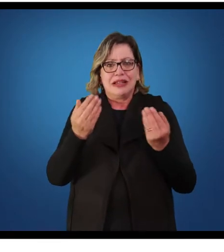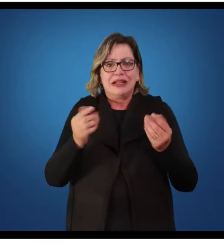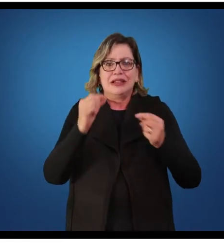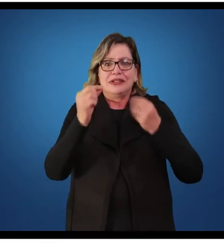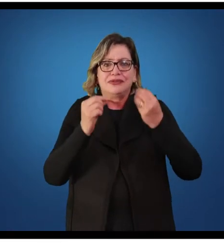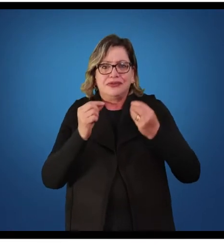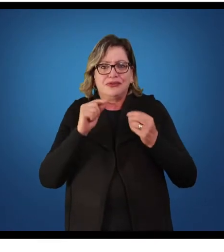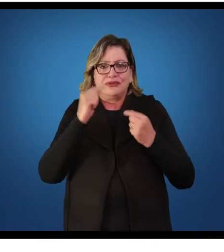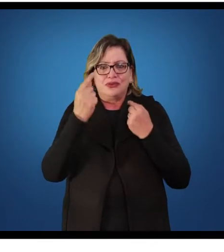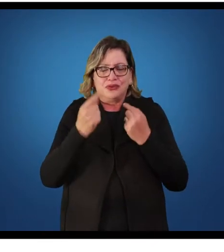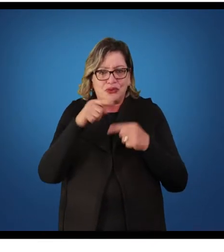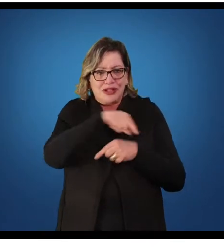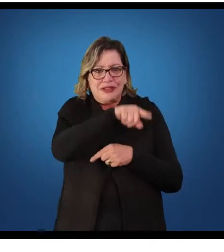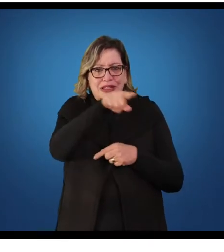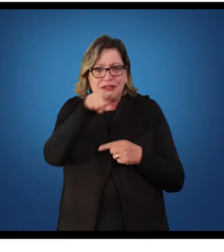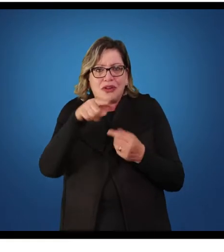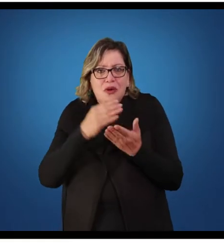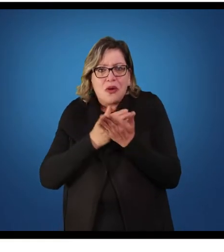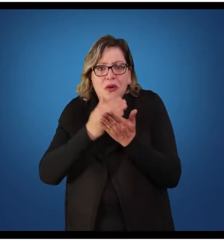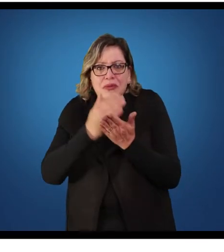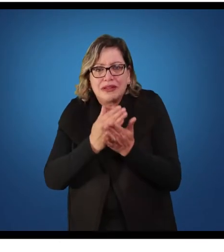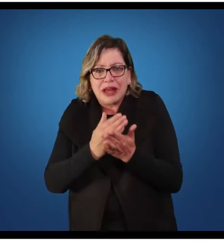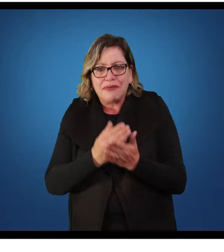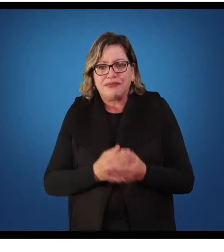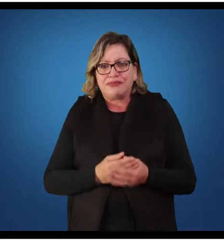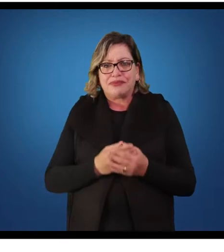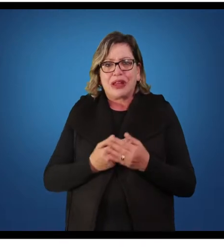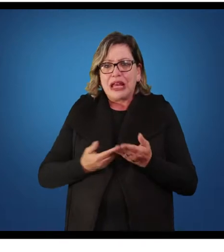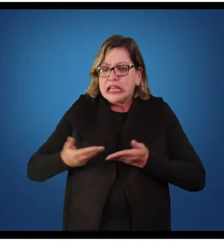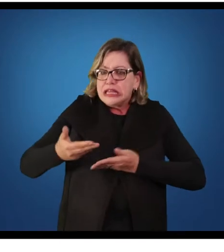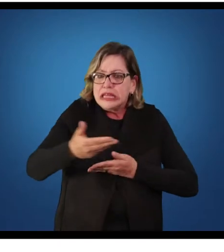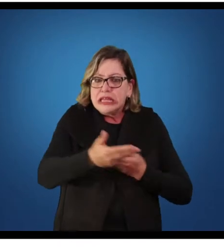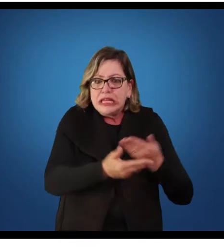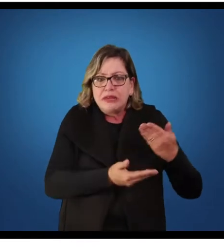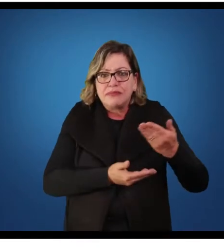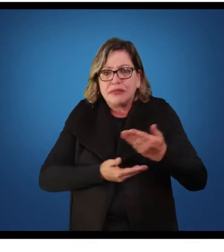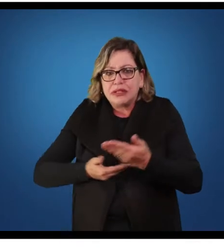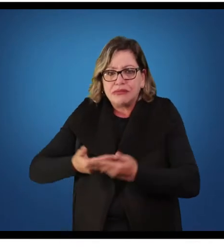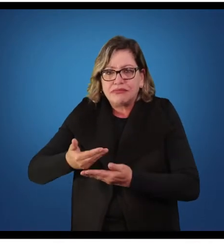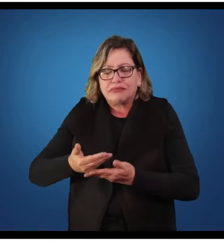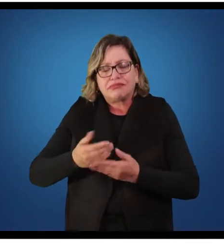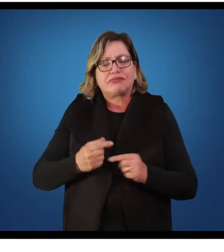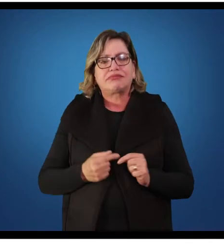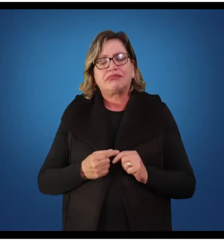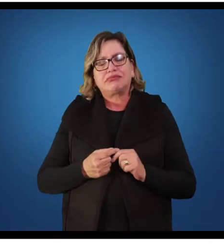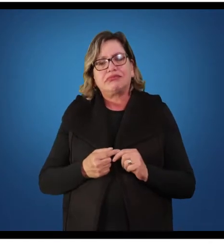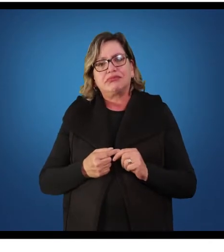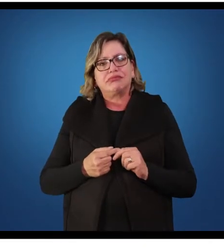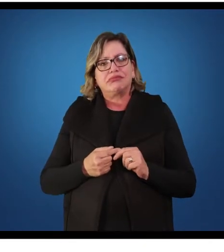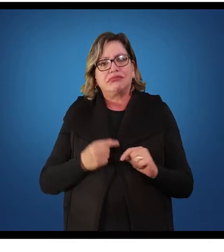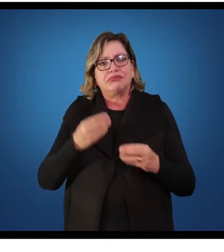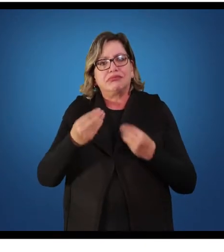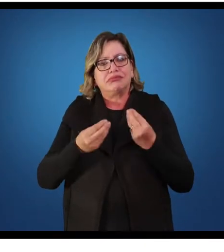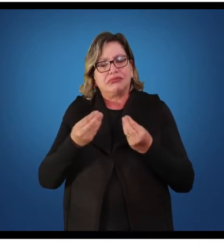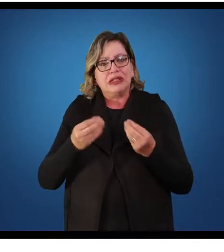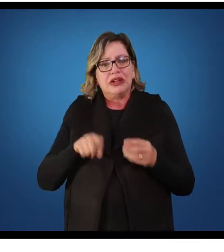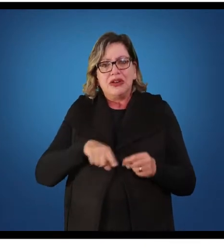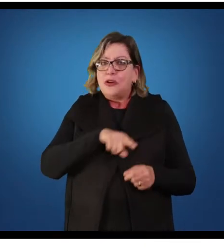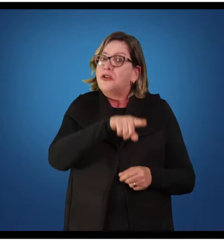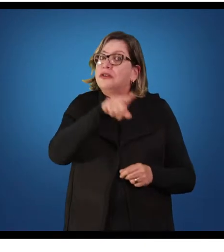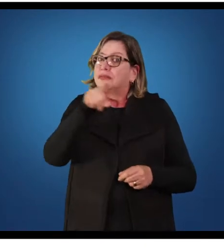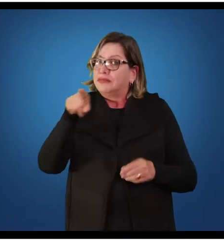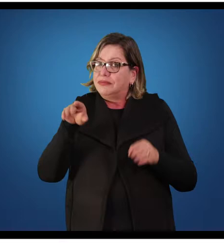cá, vocês irão fazer o princípio do drible. Certo? Ó, vocês